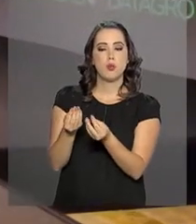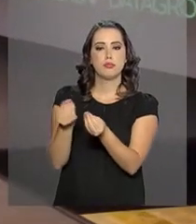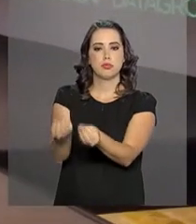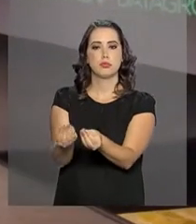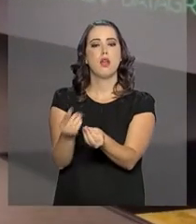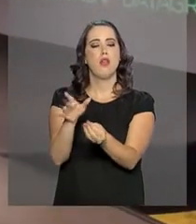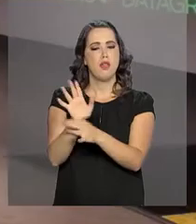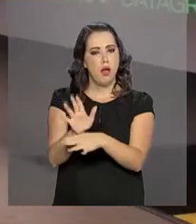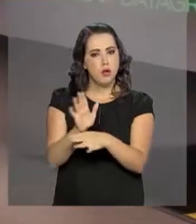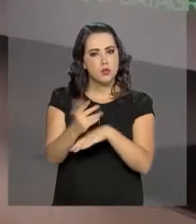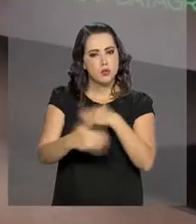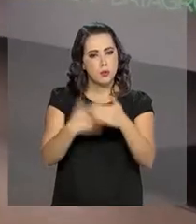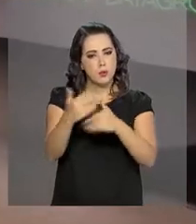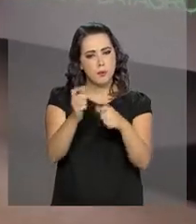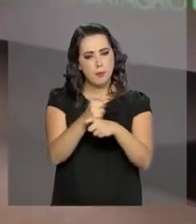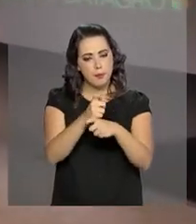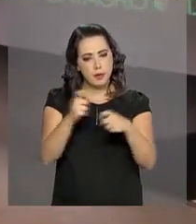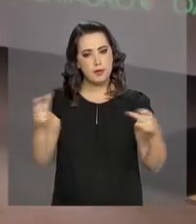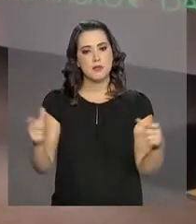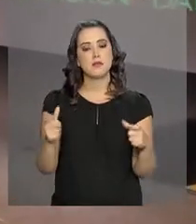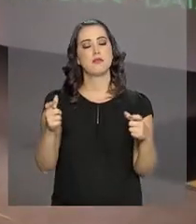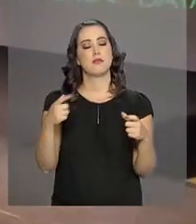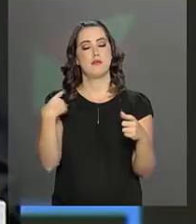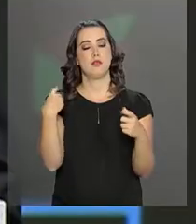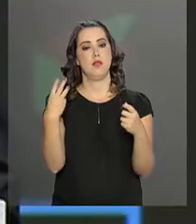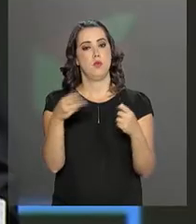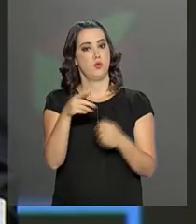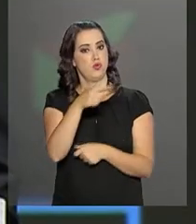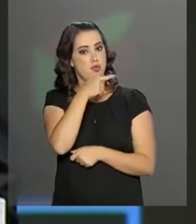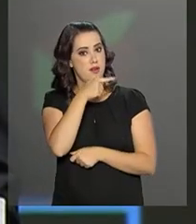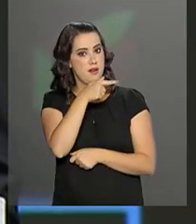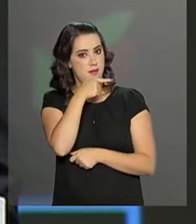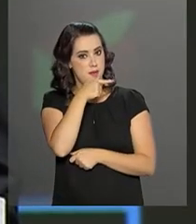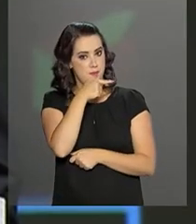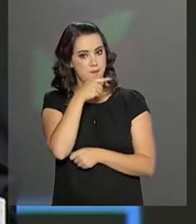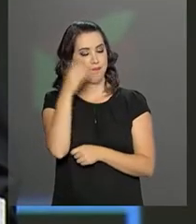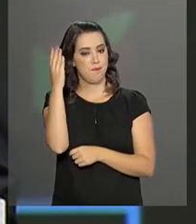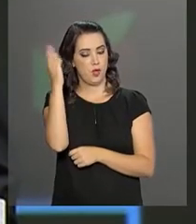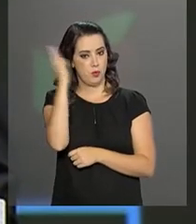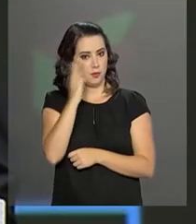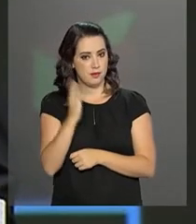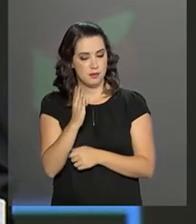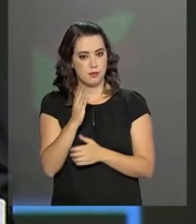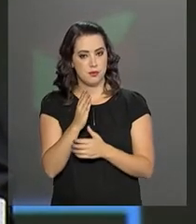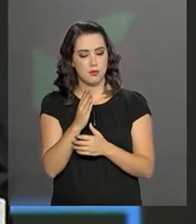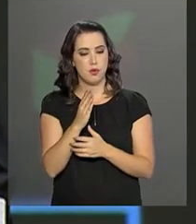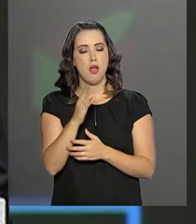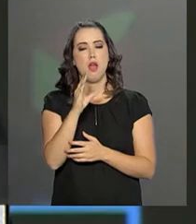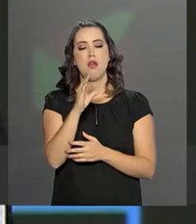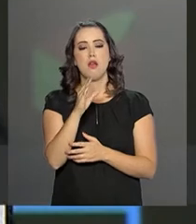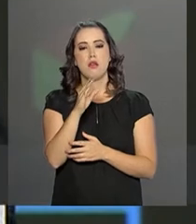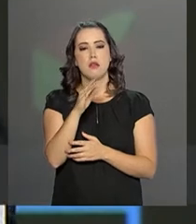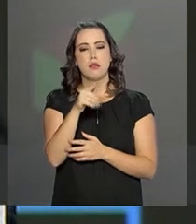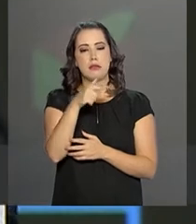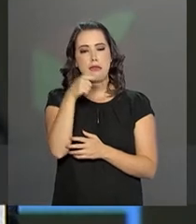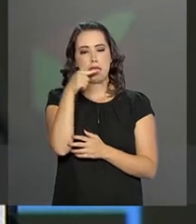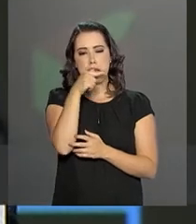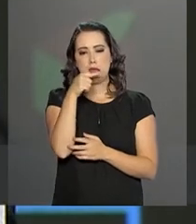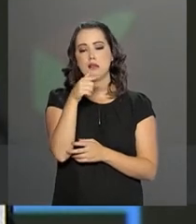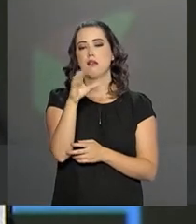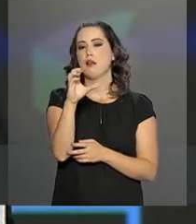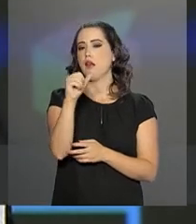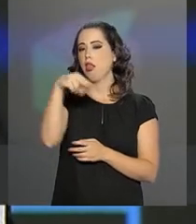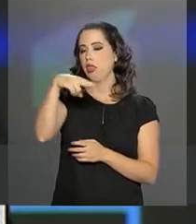contribuído para a ampliação da produção de biocombustível no país. O BNDES é o maior financiador do investimento e desenvolvimento do